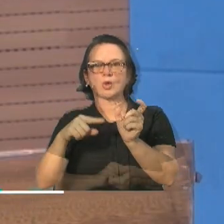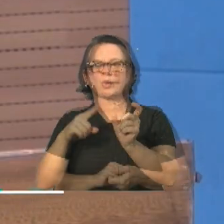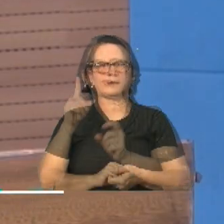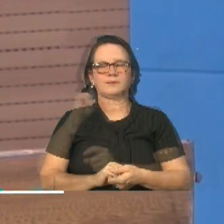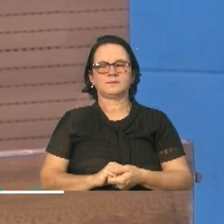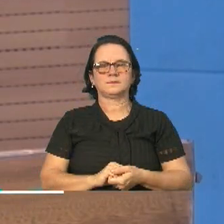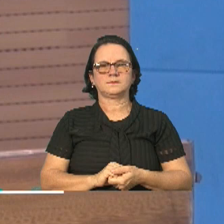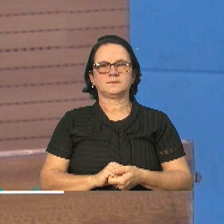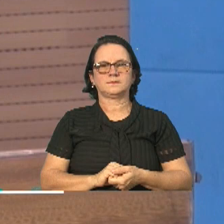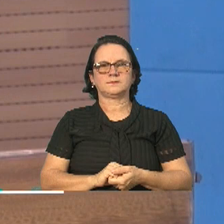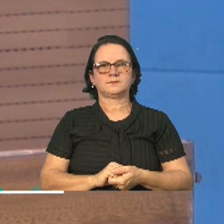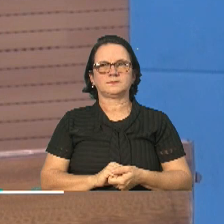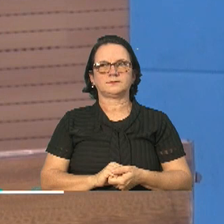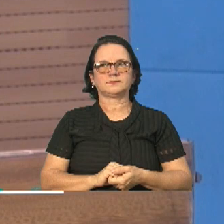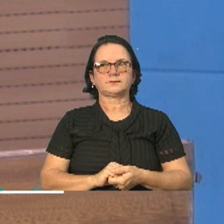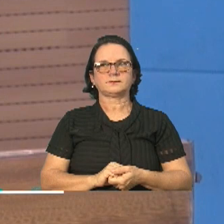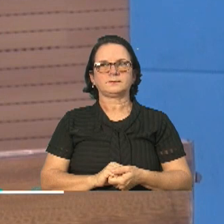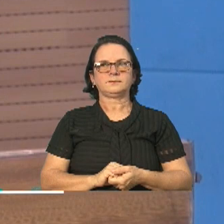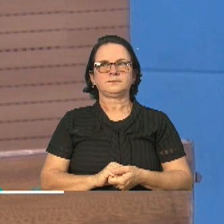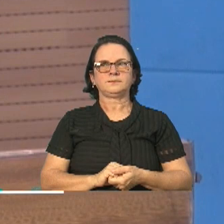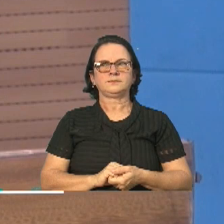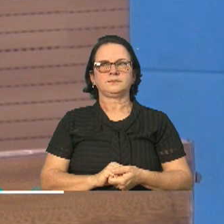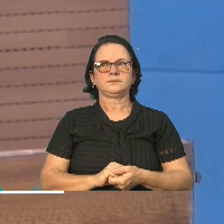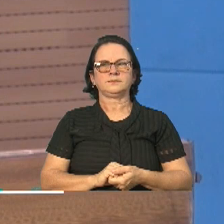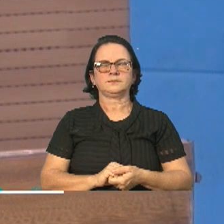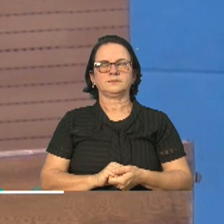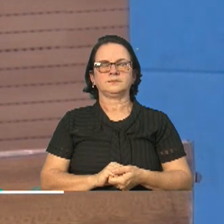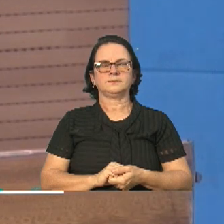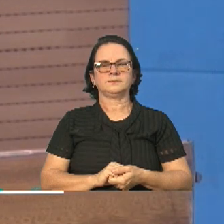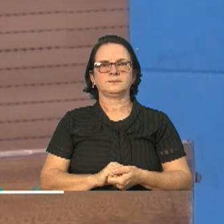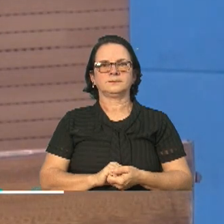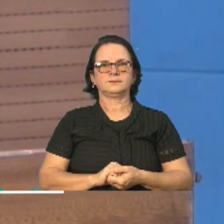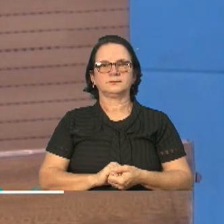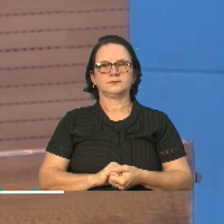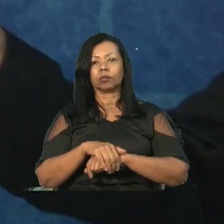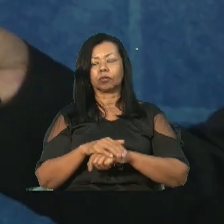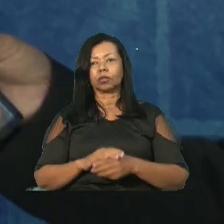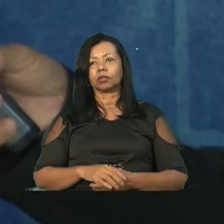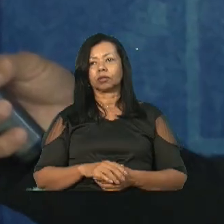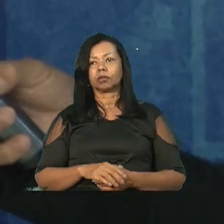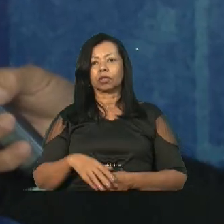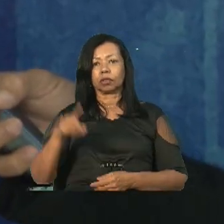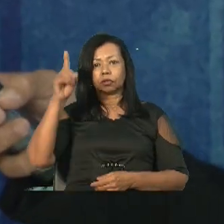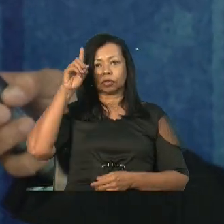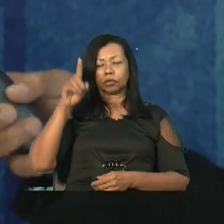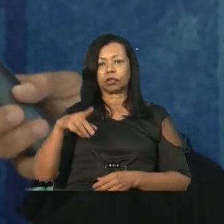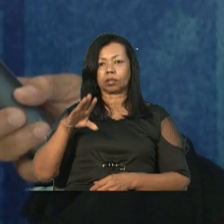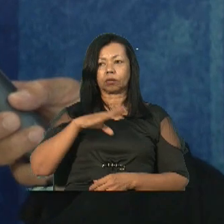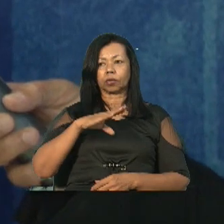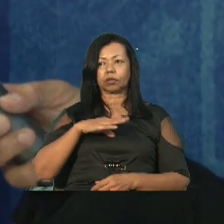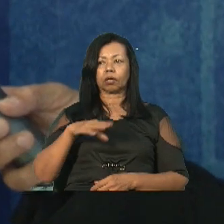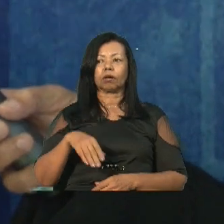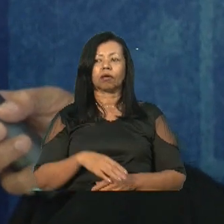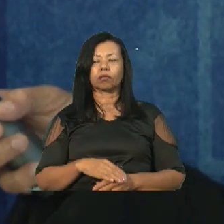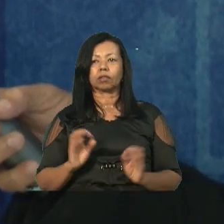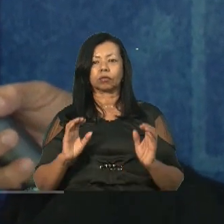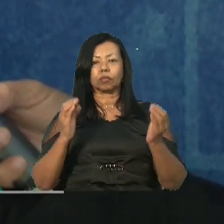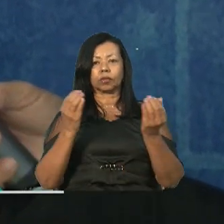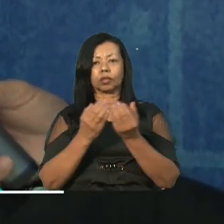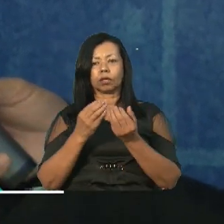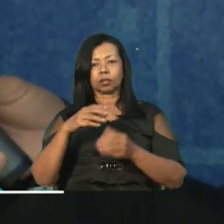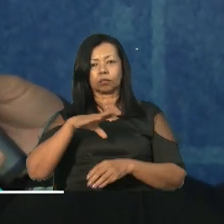Escola Portuguesa de Santos, que se sentiu honrado pelo convite a ele feito. O Dia de Portugal, de Camões e das